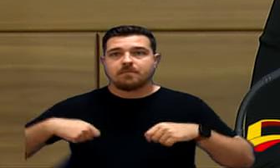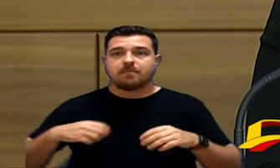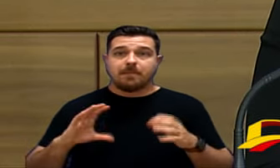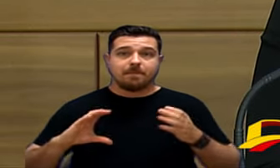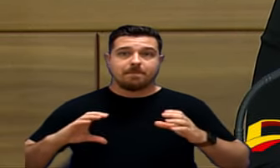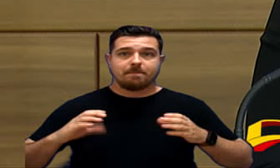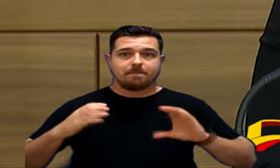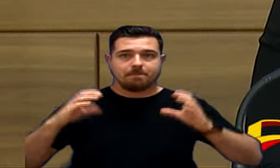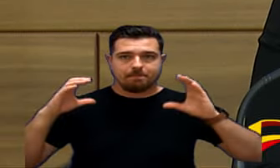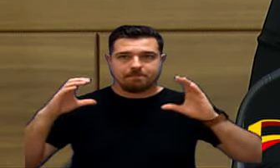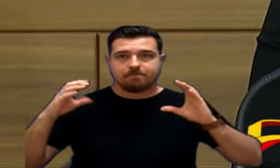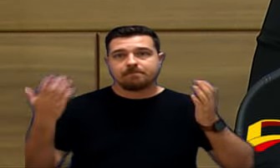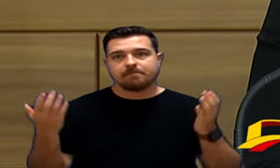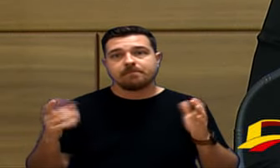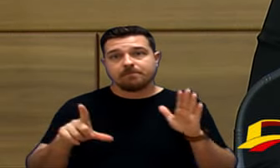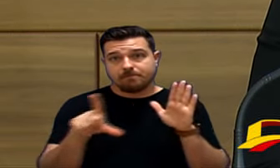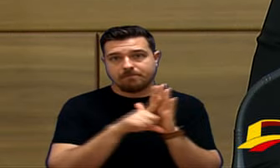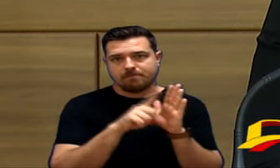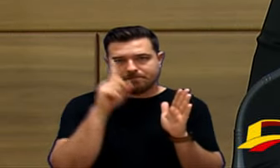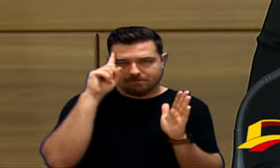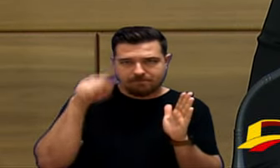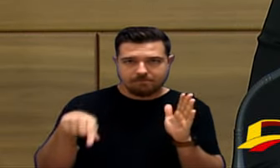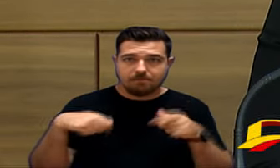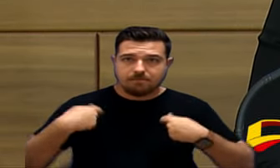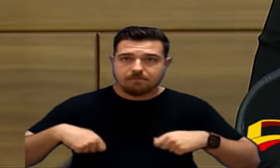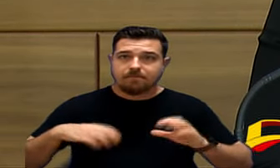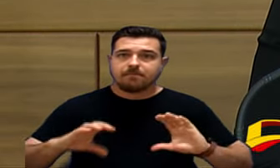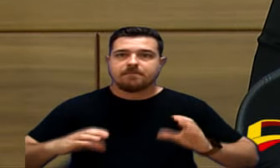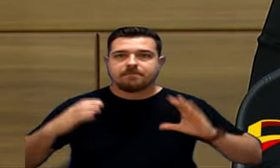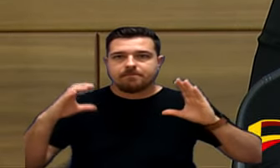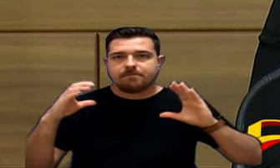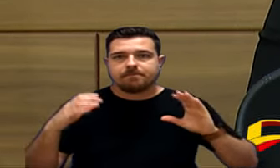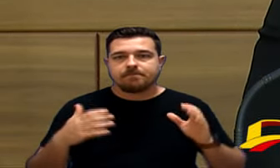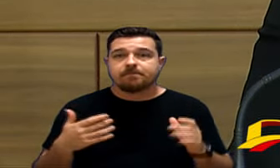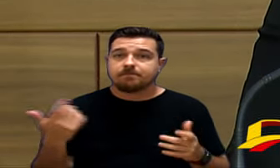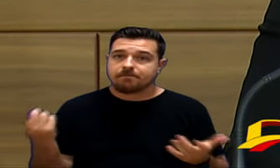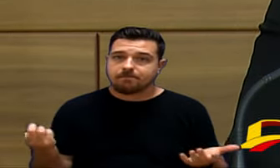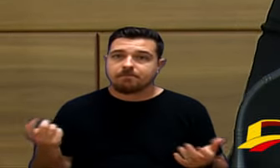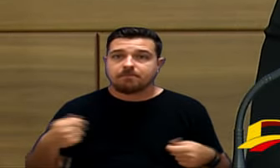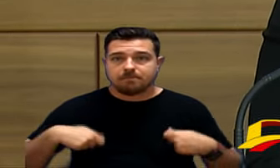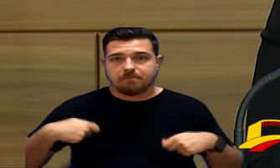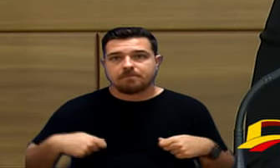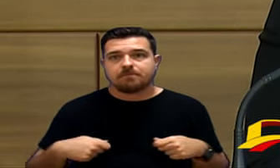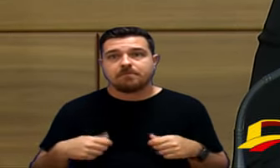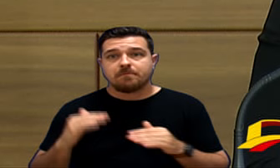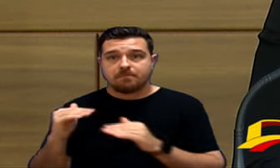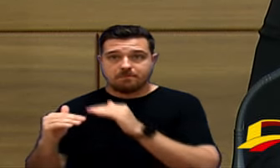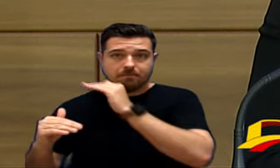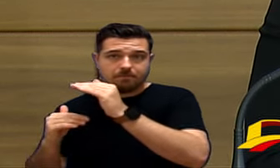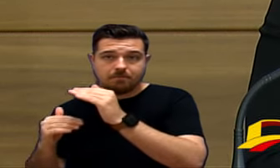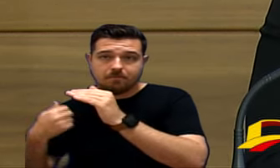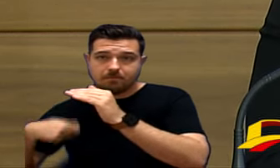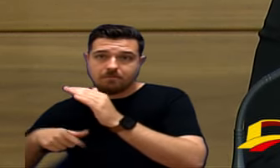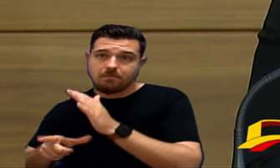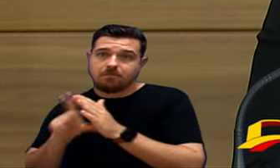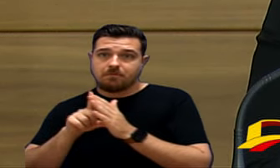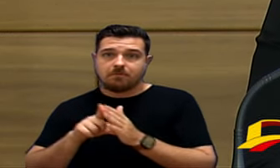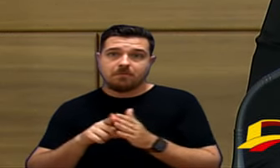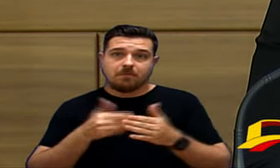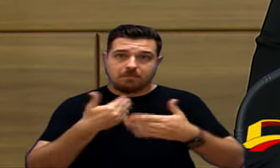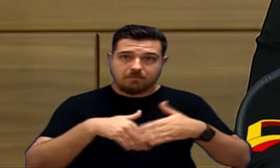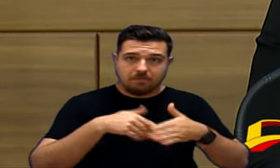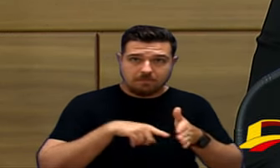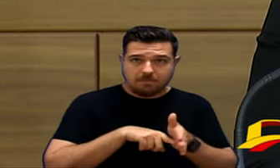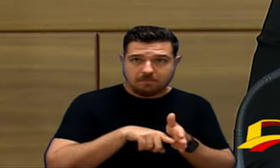Constituição assim eda a a Constituição Federal ela se dá ela ela diz né a Constituição Federal que que a promoção dentro dos